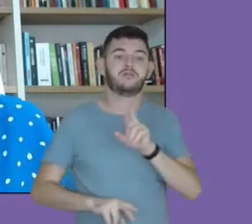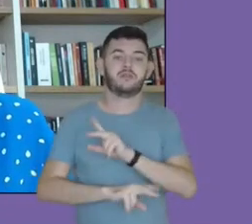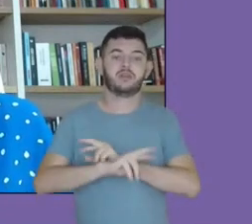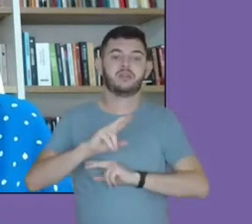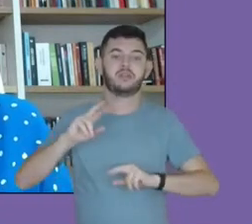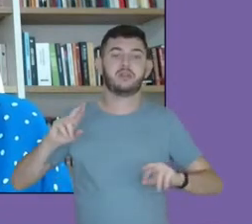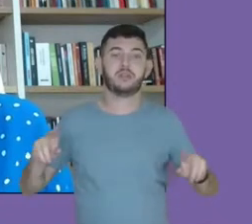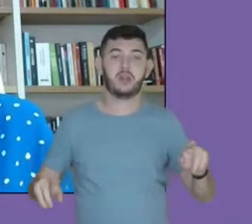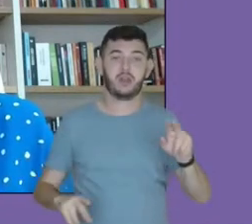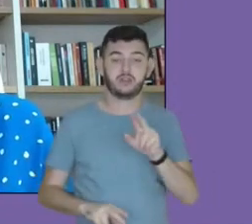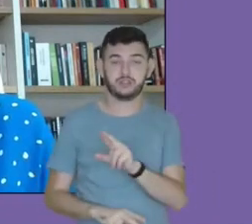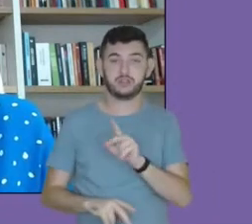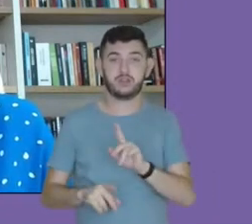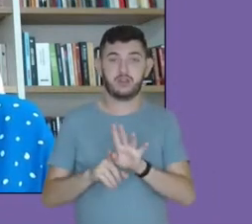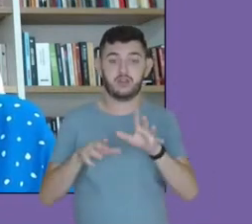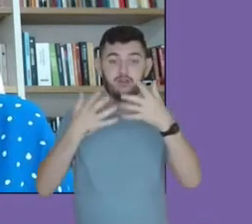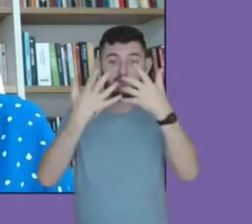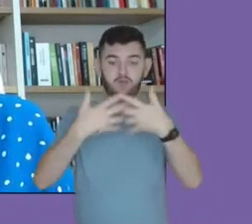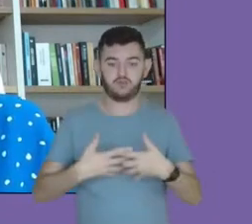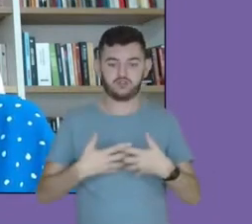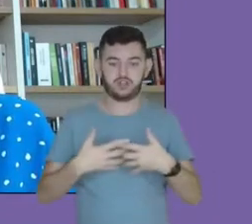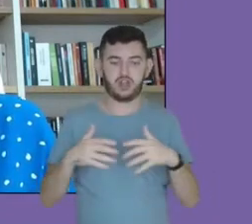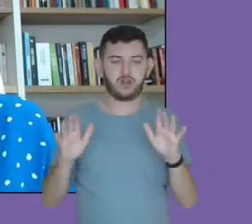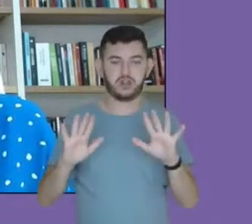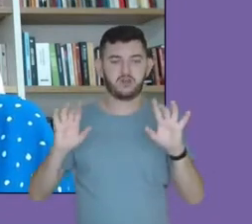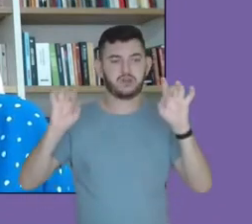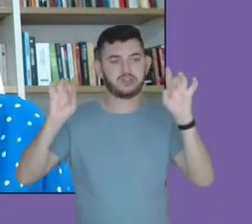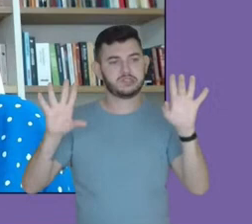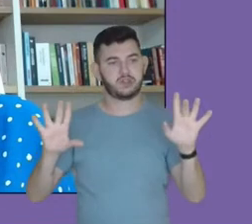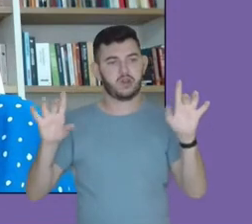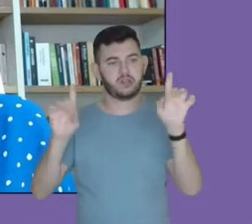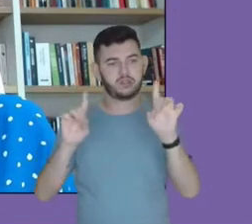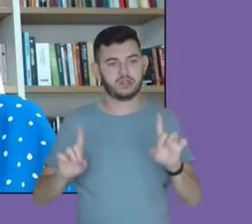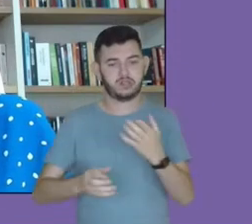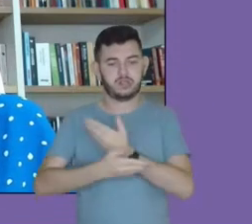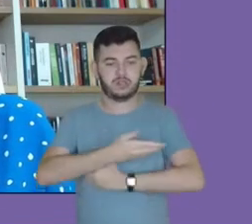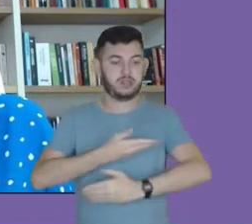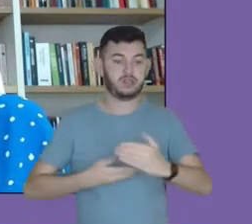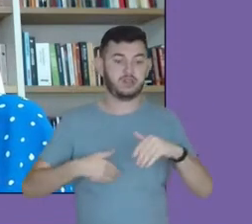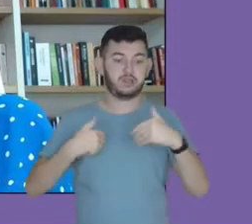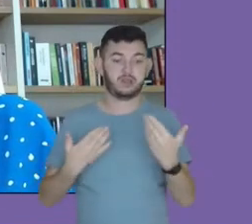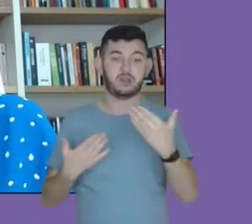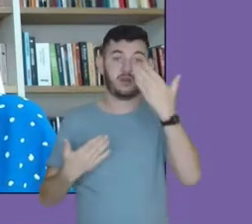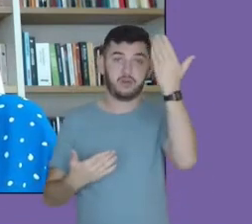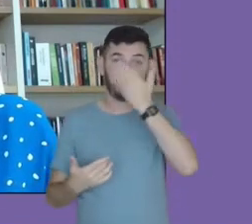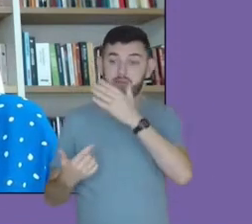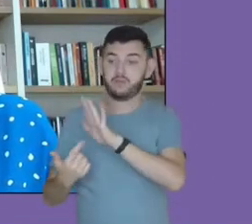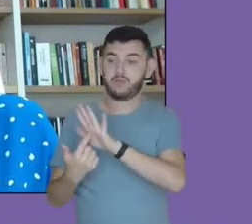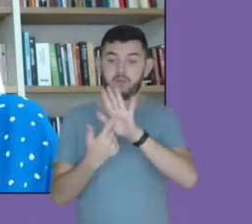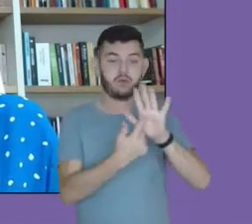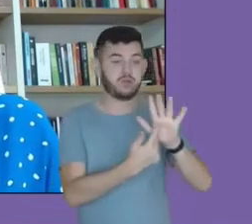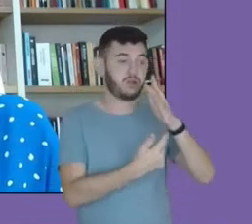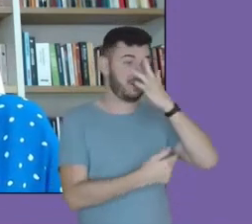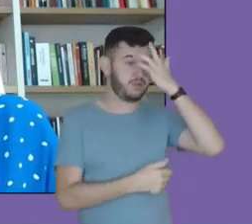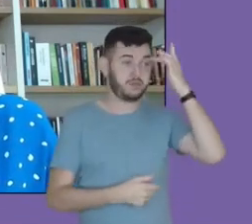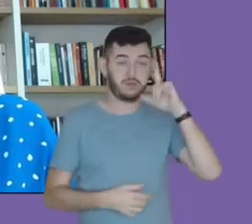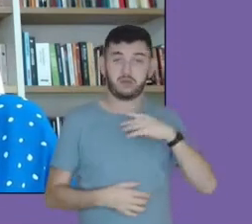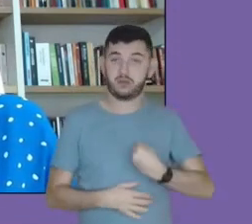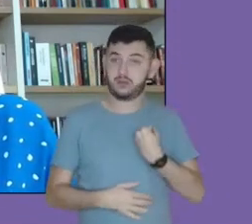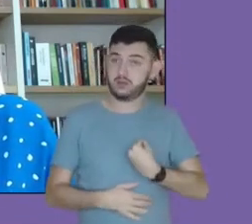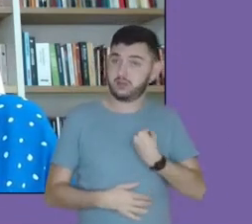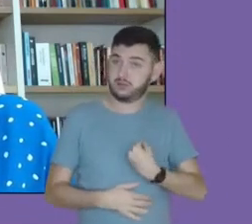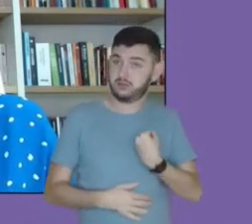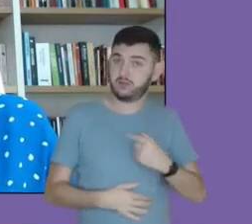deficiência. Então, ela vai mostrar que as pessoas que integram